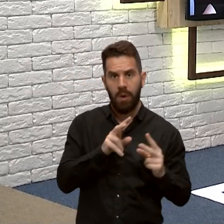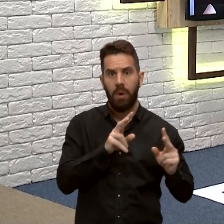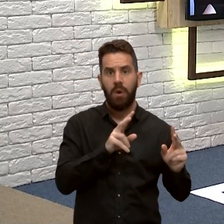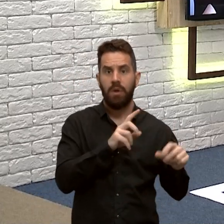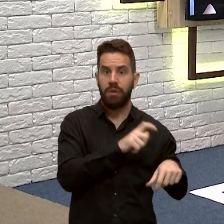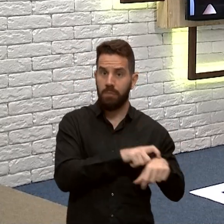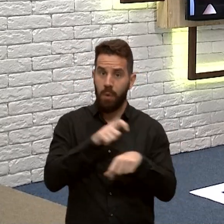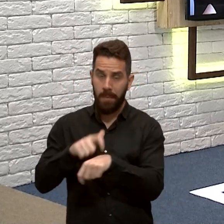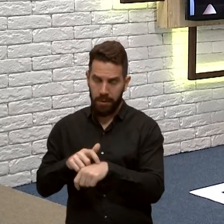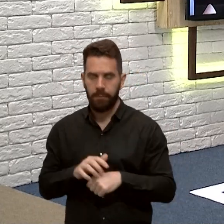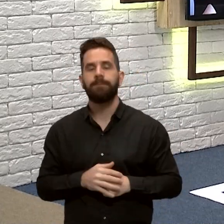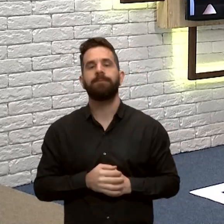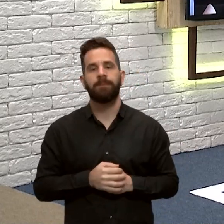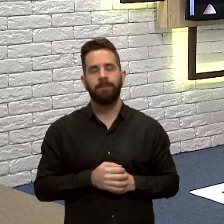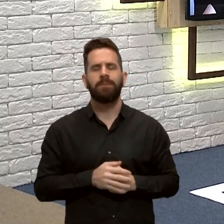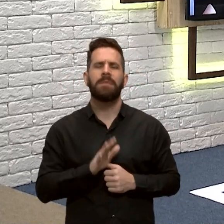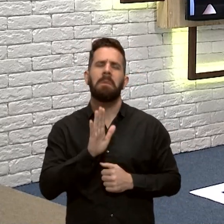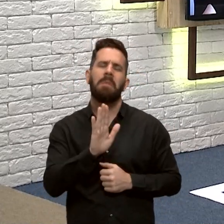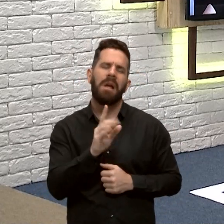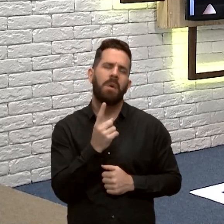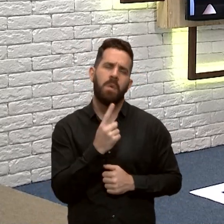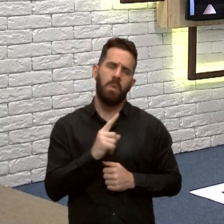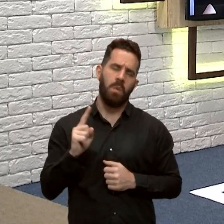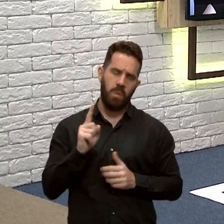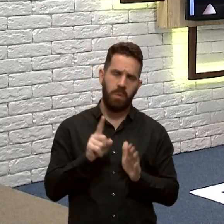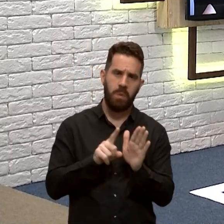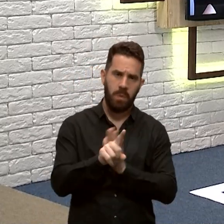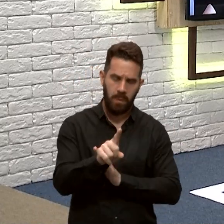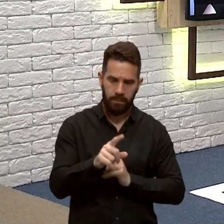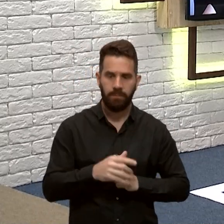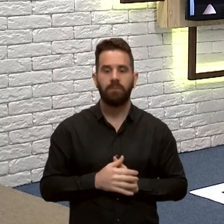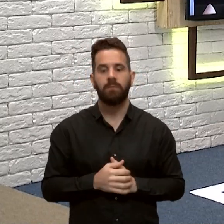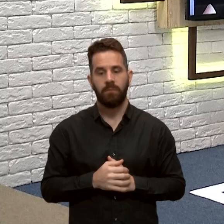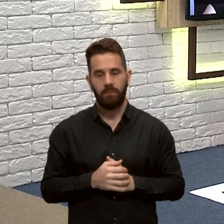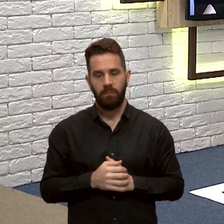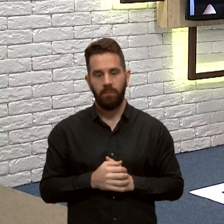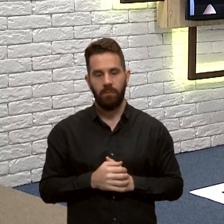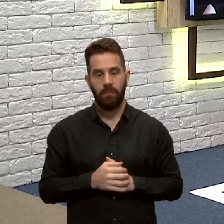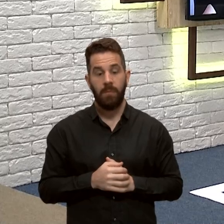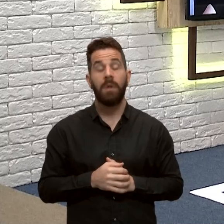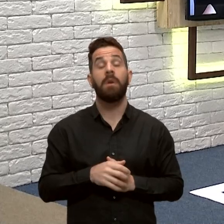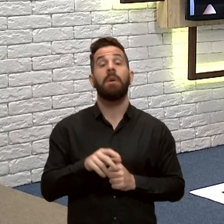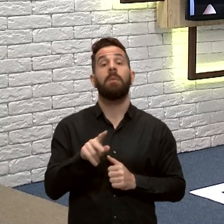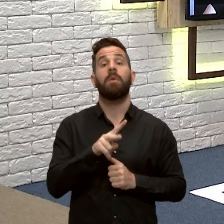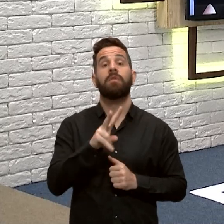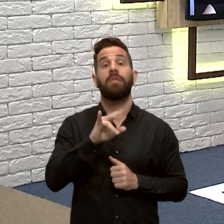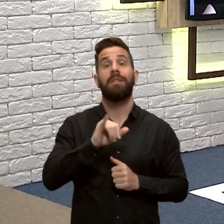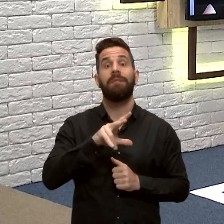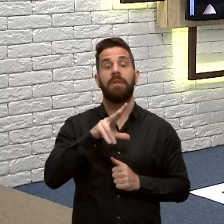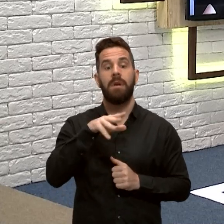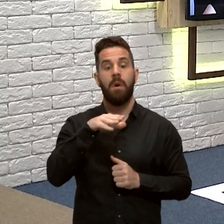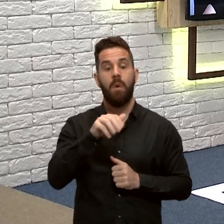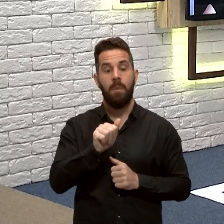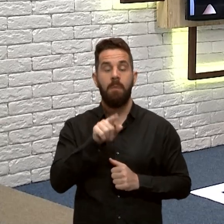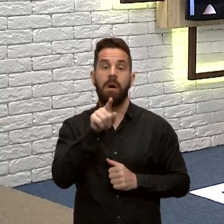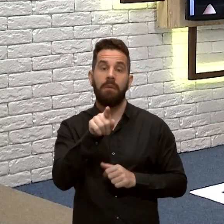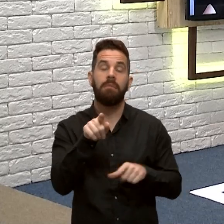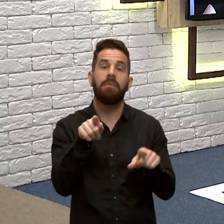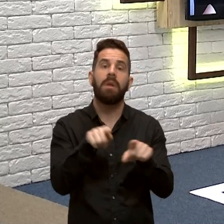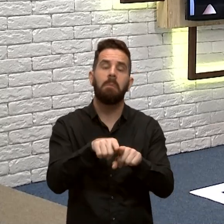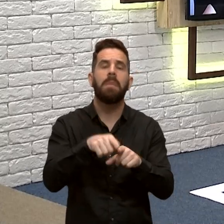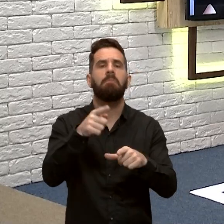para finalizar, professora, gostaria de finalizar com a professora Vilma, para a gente destacar